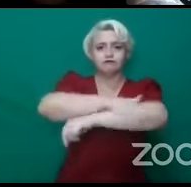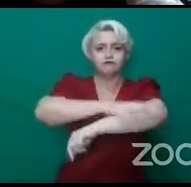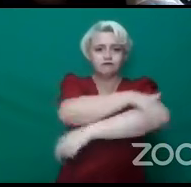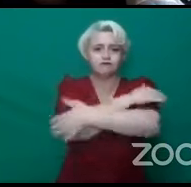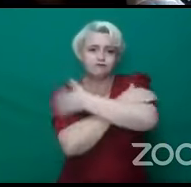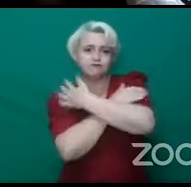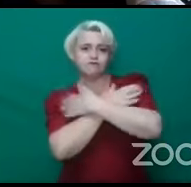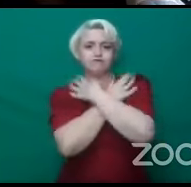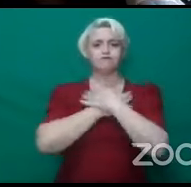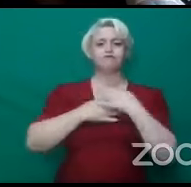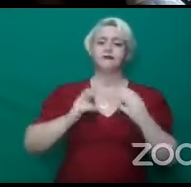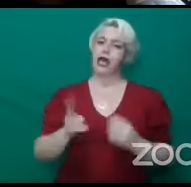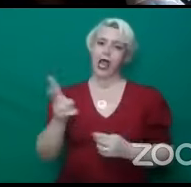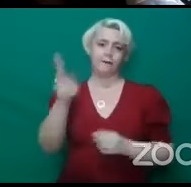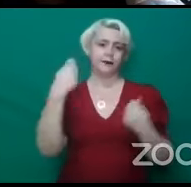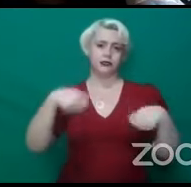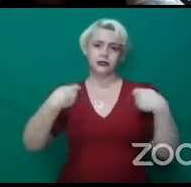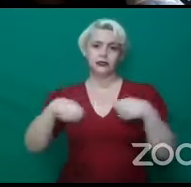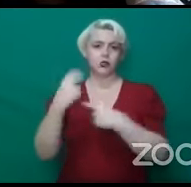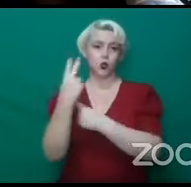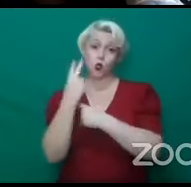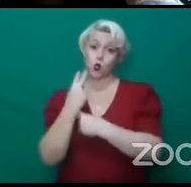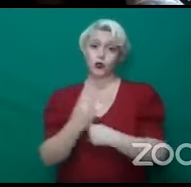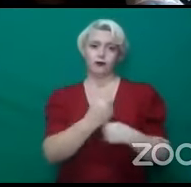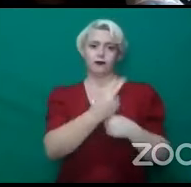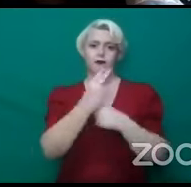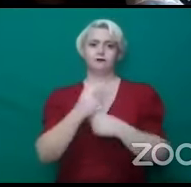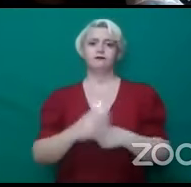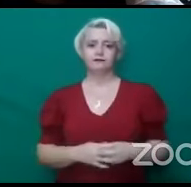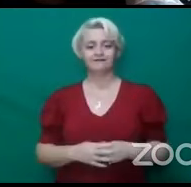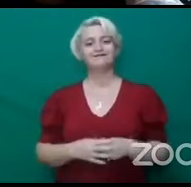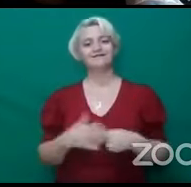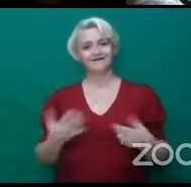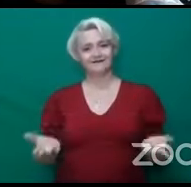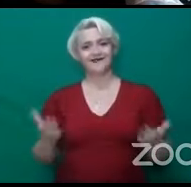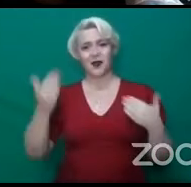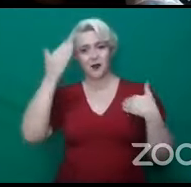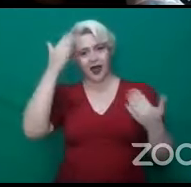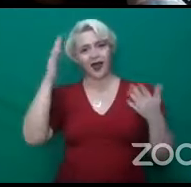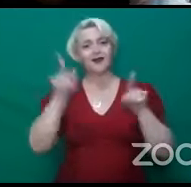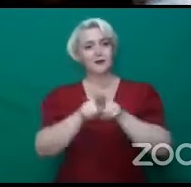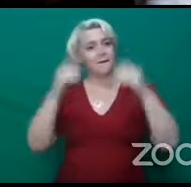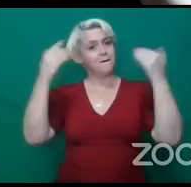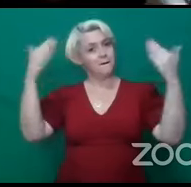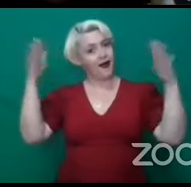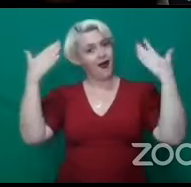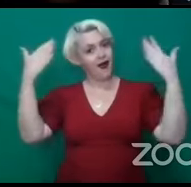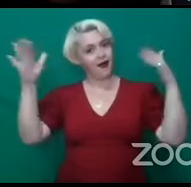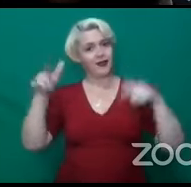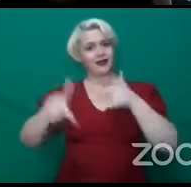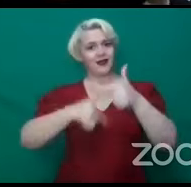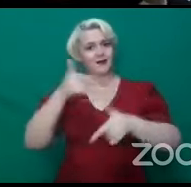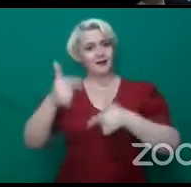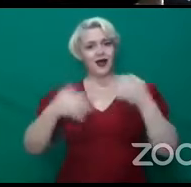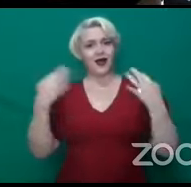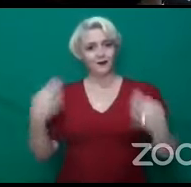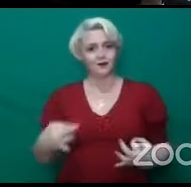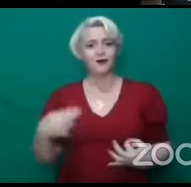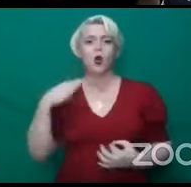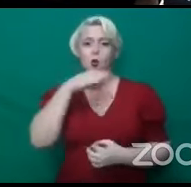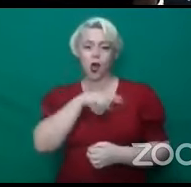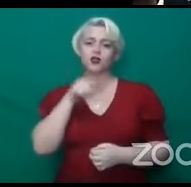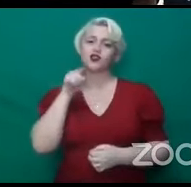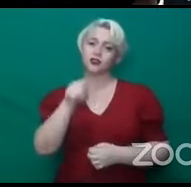Legal. foi cuidadoso, assim. Tônia, muito obrigado, assim, parabéns pelo trabalho, né? Acho que é isso que a gente